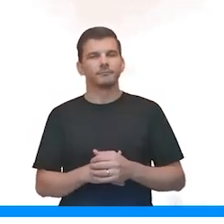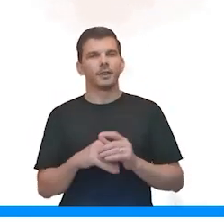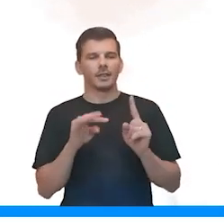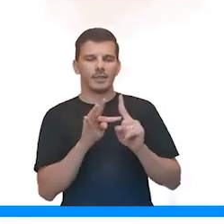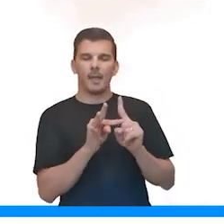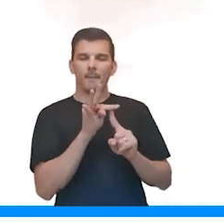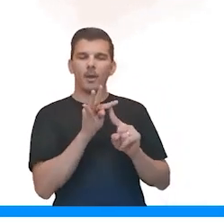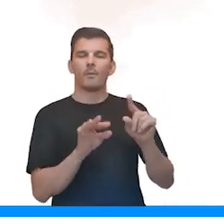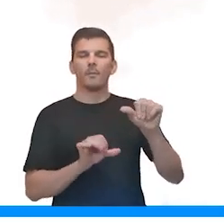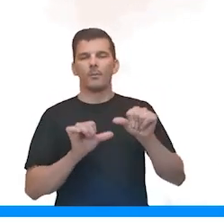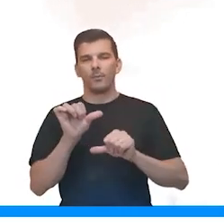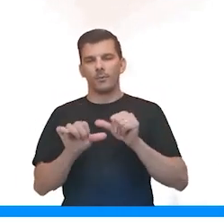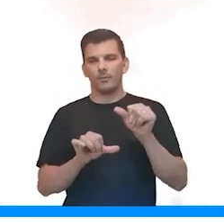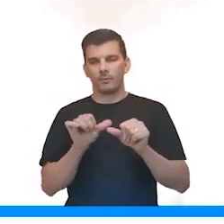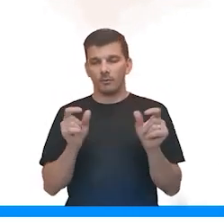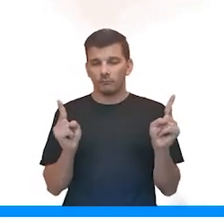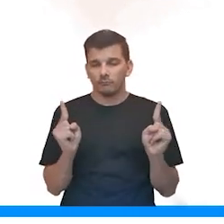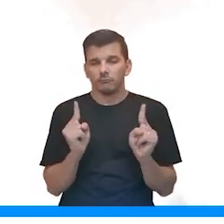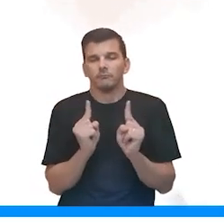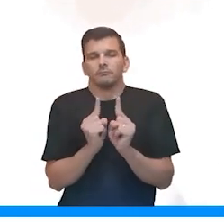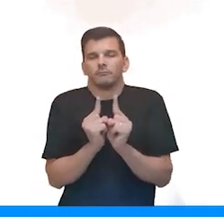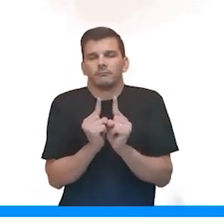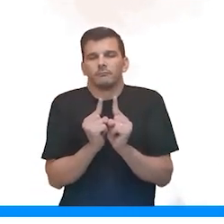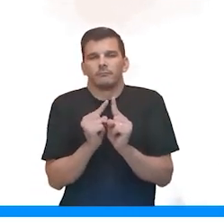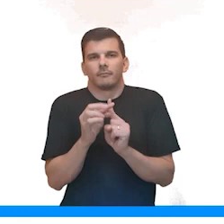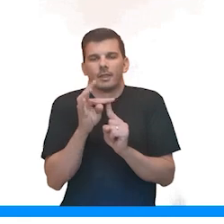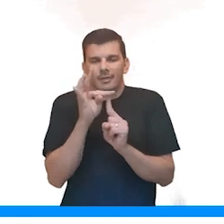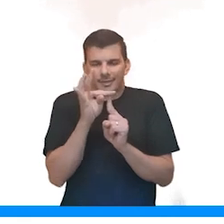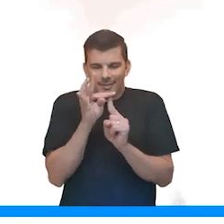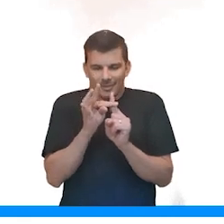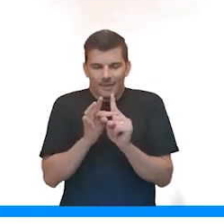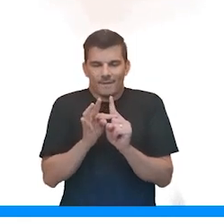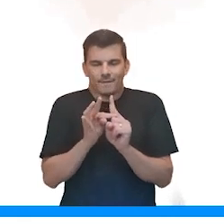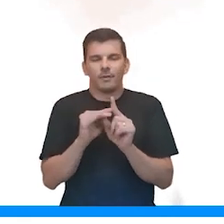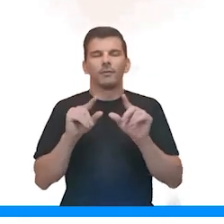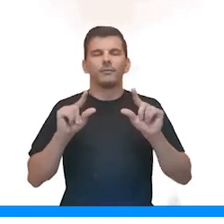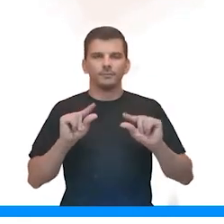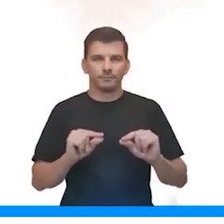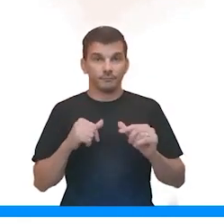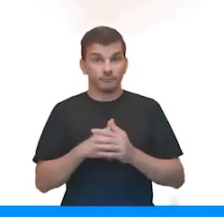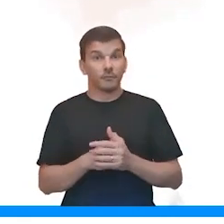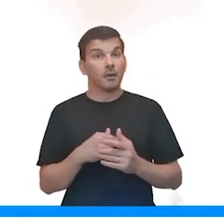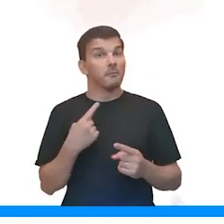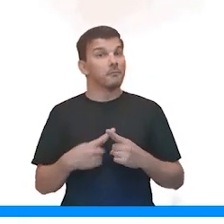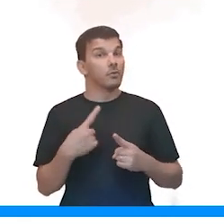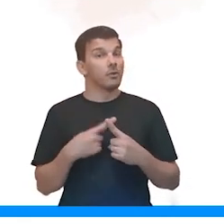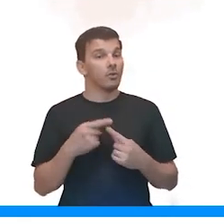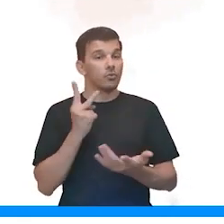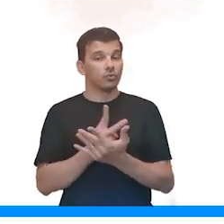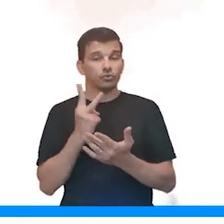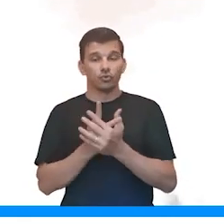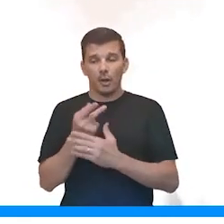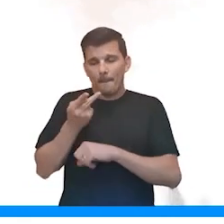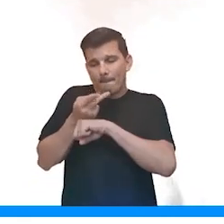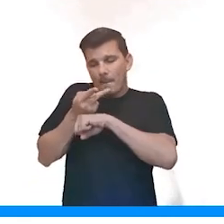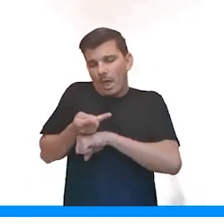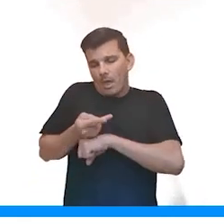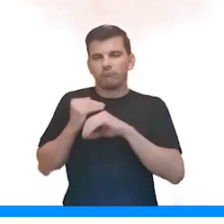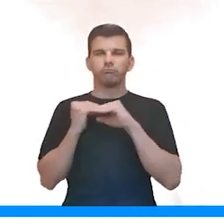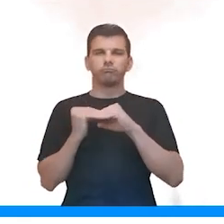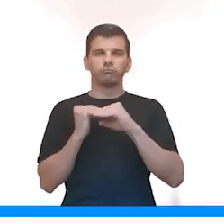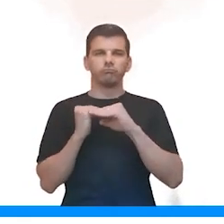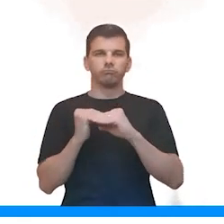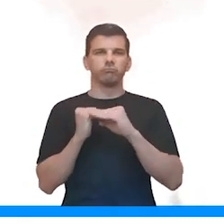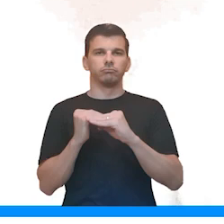volume, aumenta a temperatura. Reduziu o volume, reduz a temperatura. Isso porque